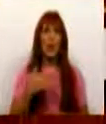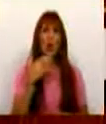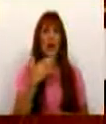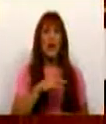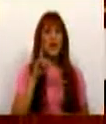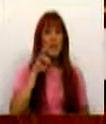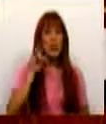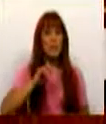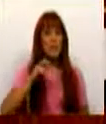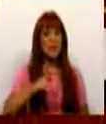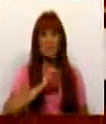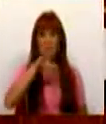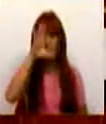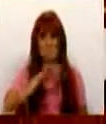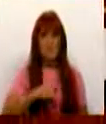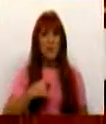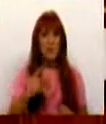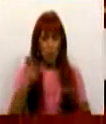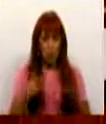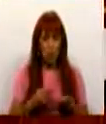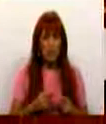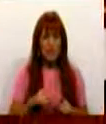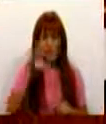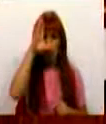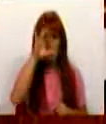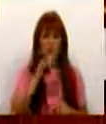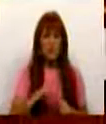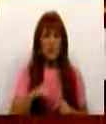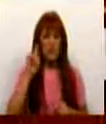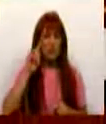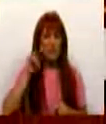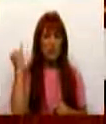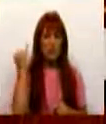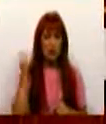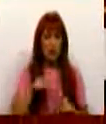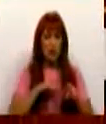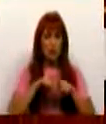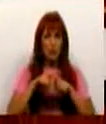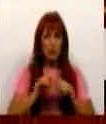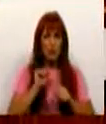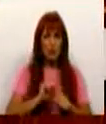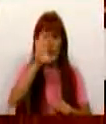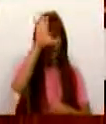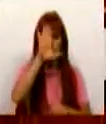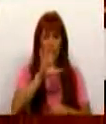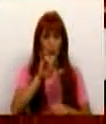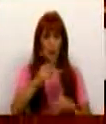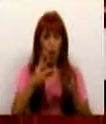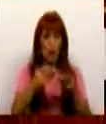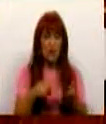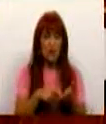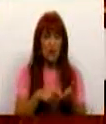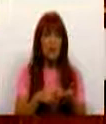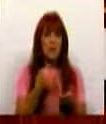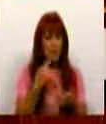Muito obrigado, Sra. Presidente. Sr. Ministro, sendo o Orçamento de Estado o principal instrumento de política do Governo, este Orçamento